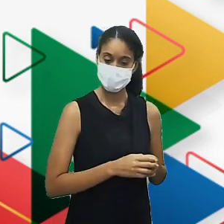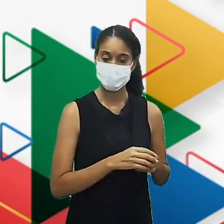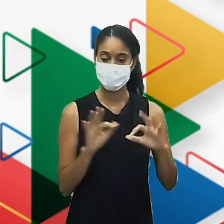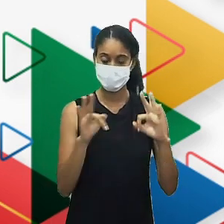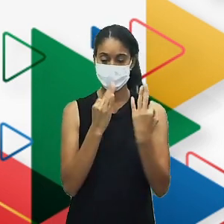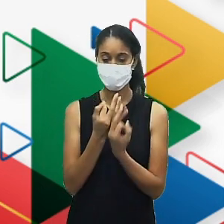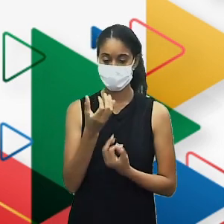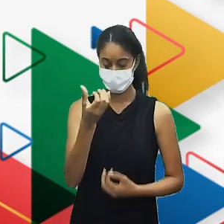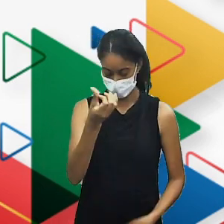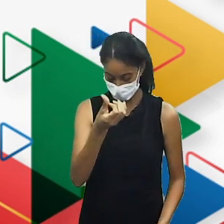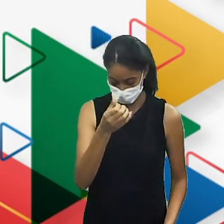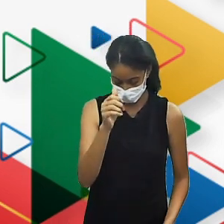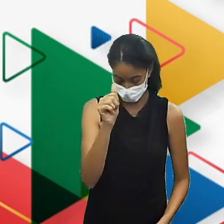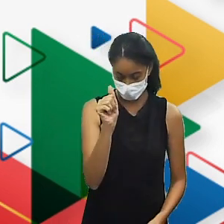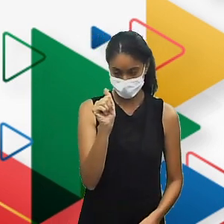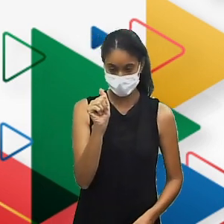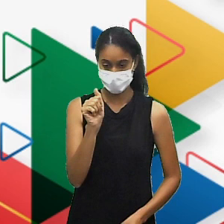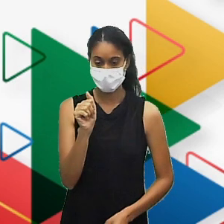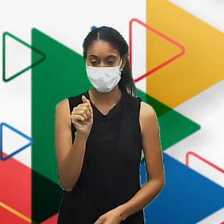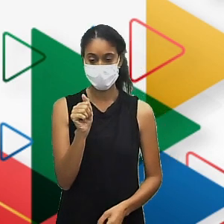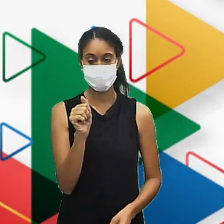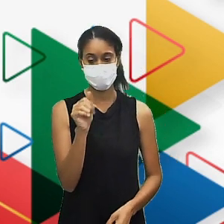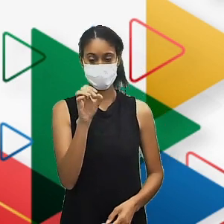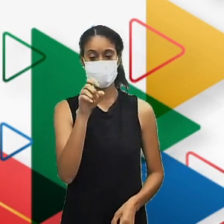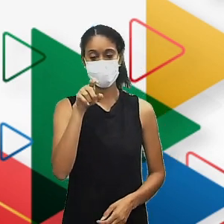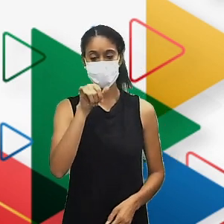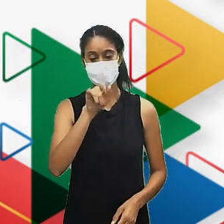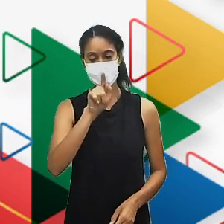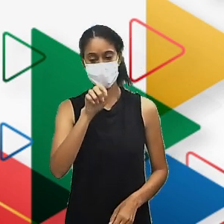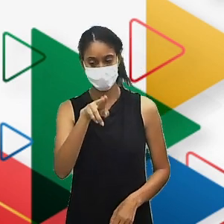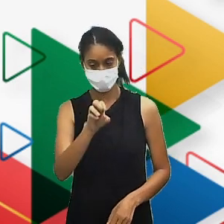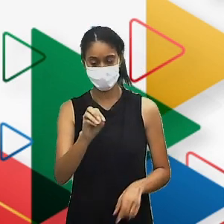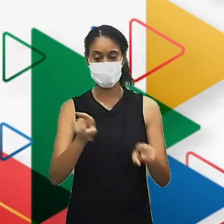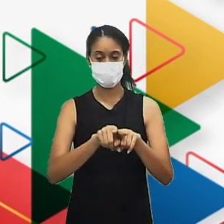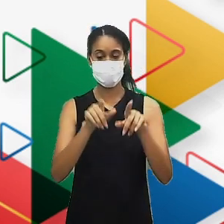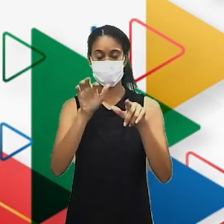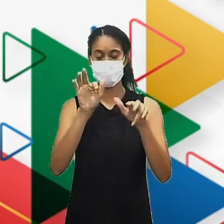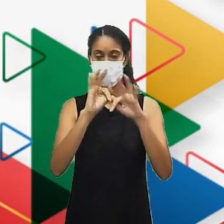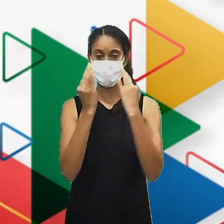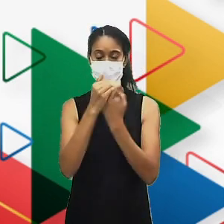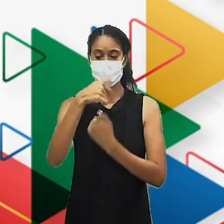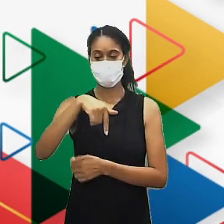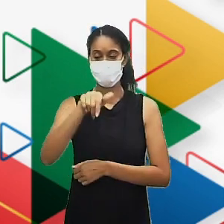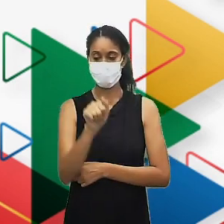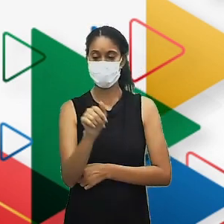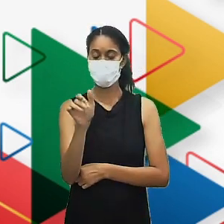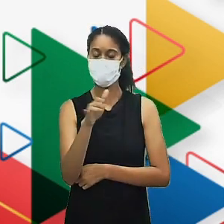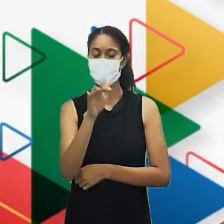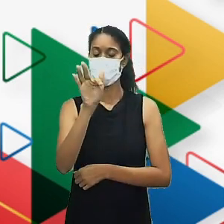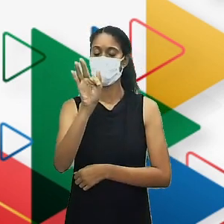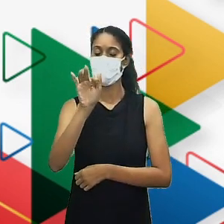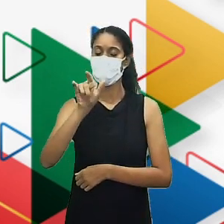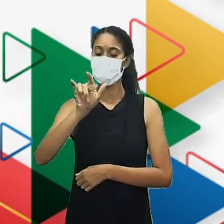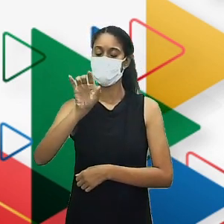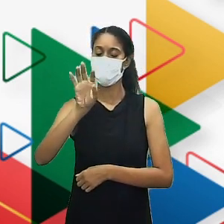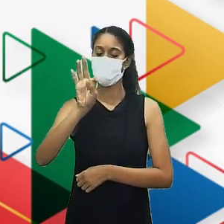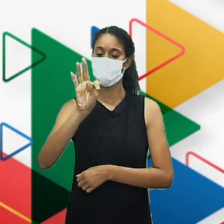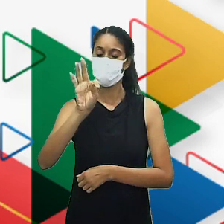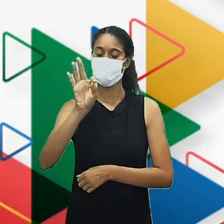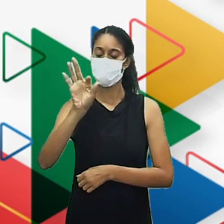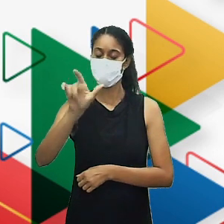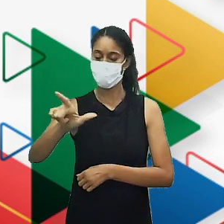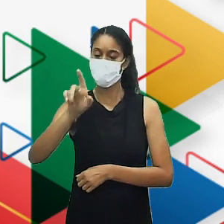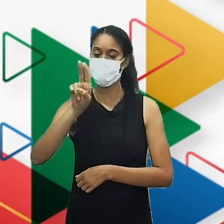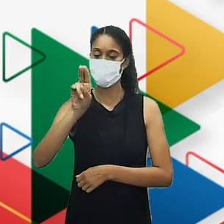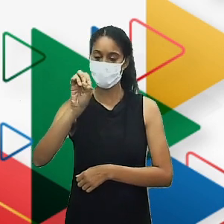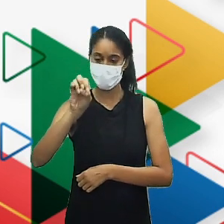família 6A, o oxigênio, e na 7A, o flúor, não é comum eles assumirem cargas 6 e 7.